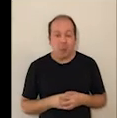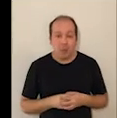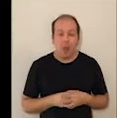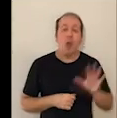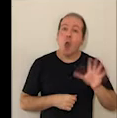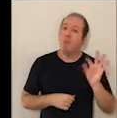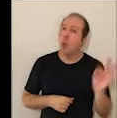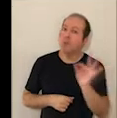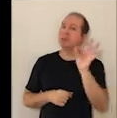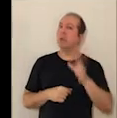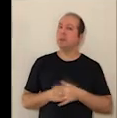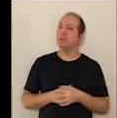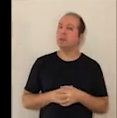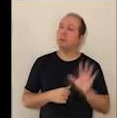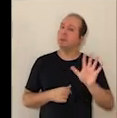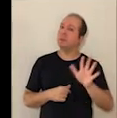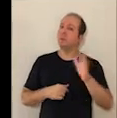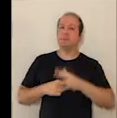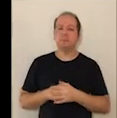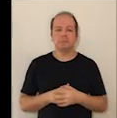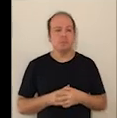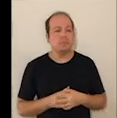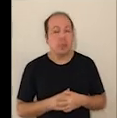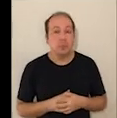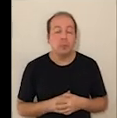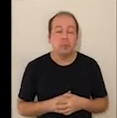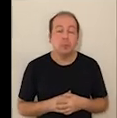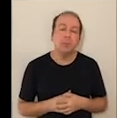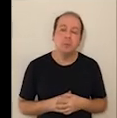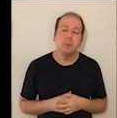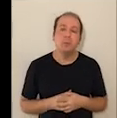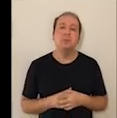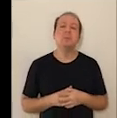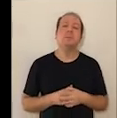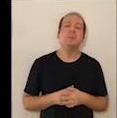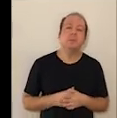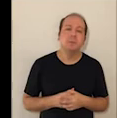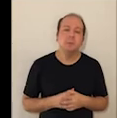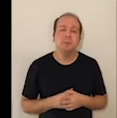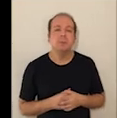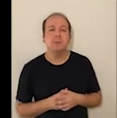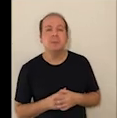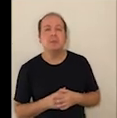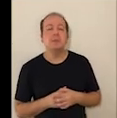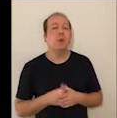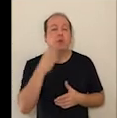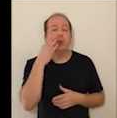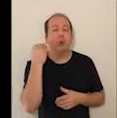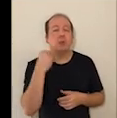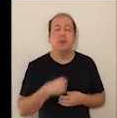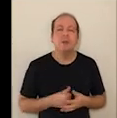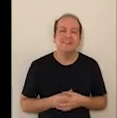Mosca, mosca. Senhor